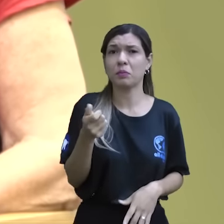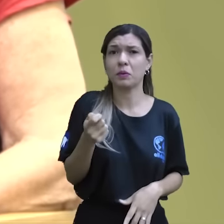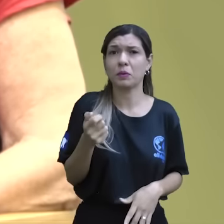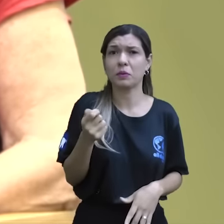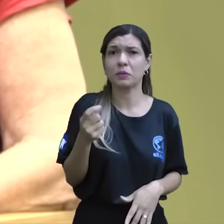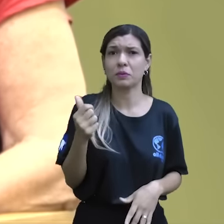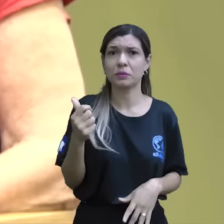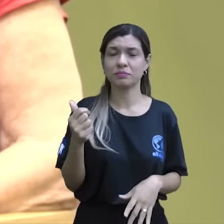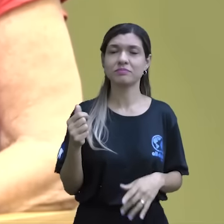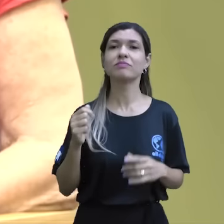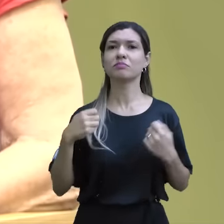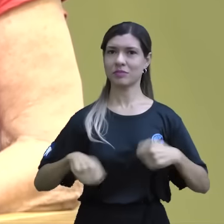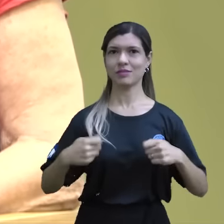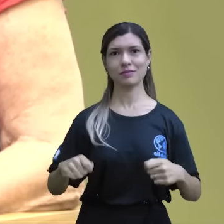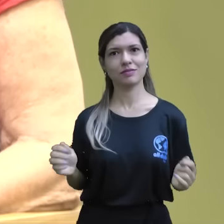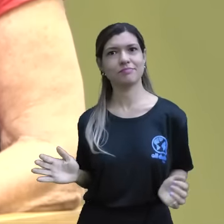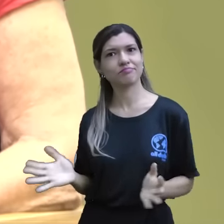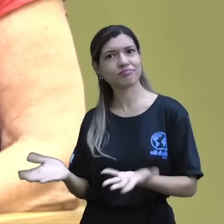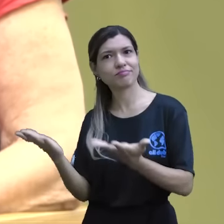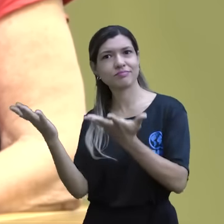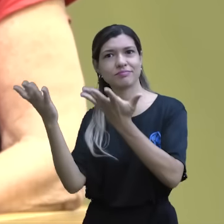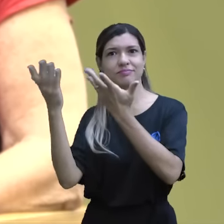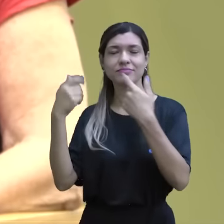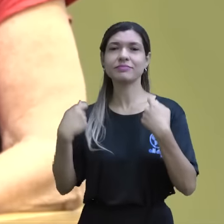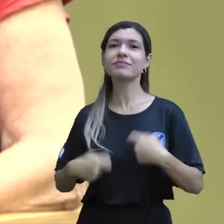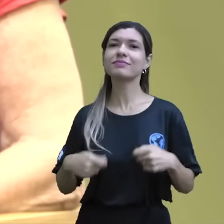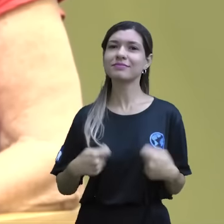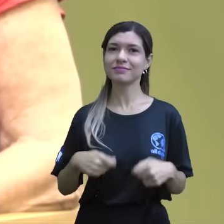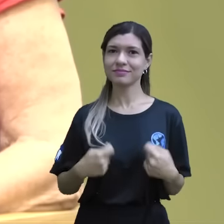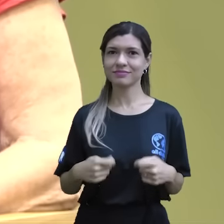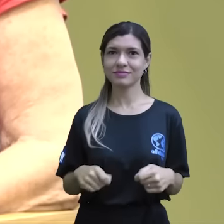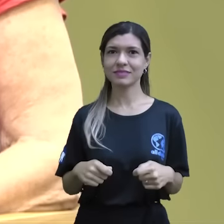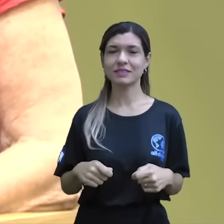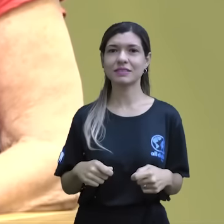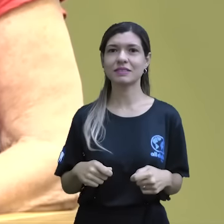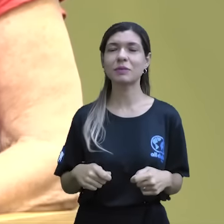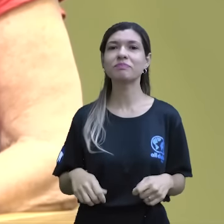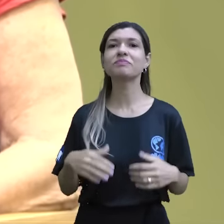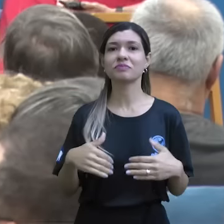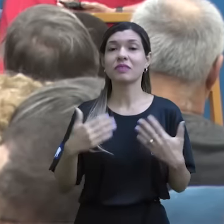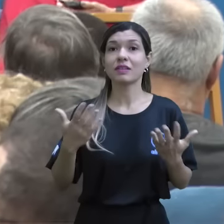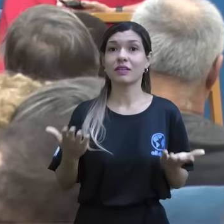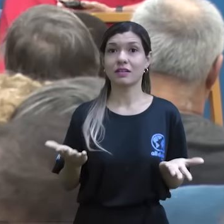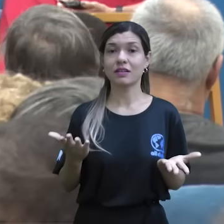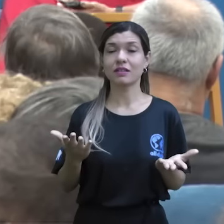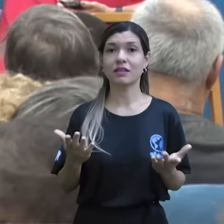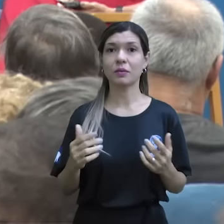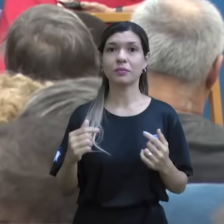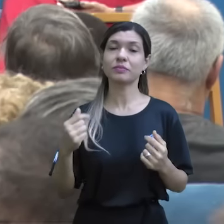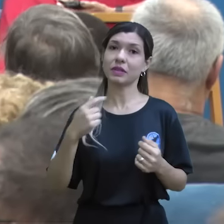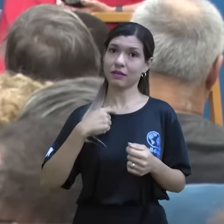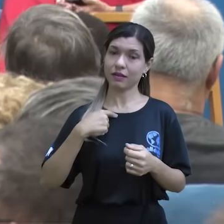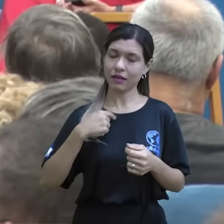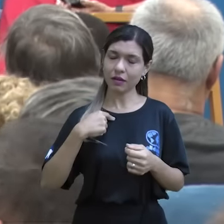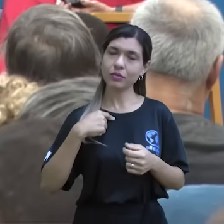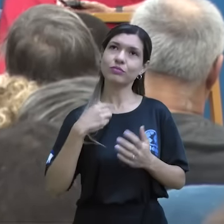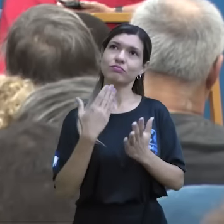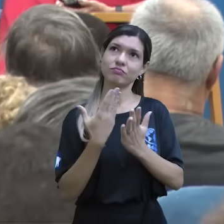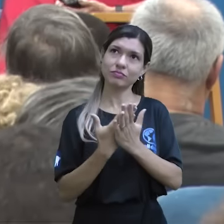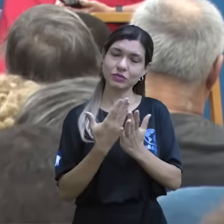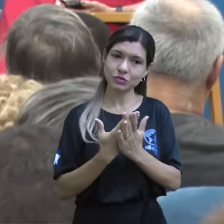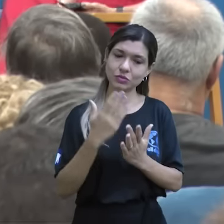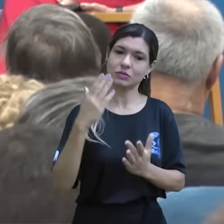alguns contos. Bom, terminei e fui para o doutorado, e no doutorado eu fiquei muito na